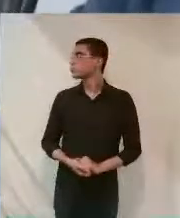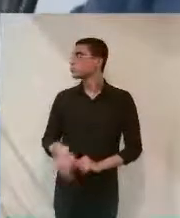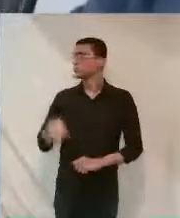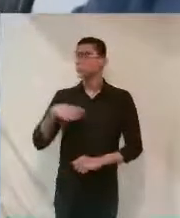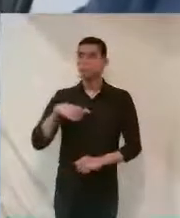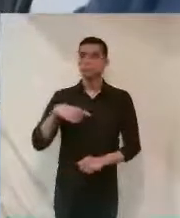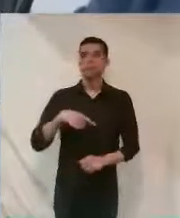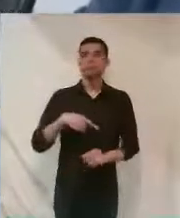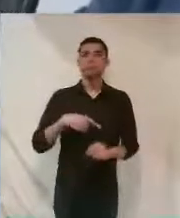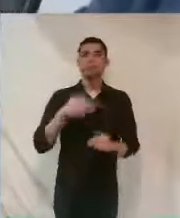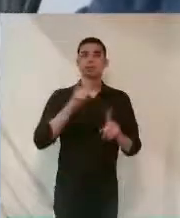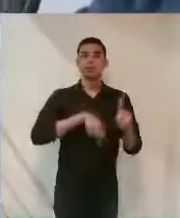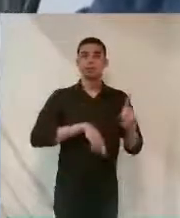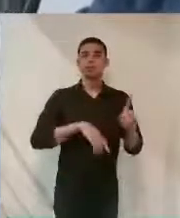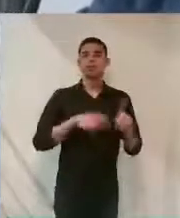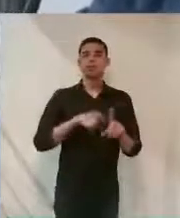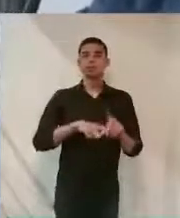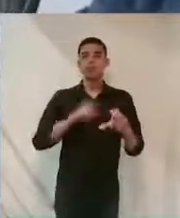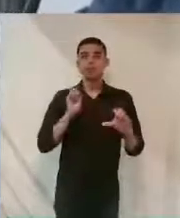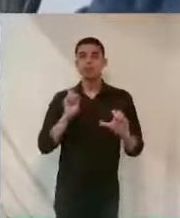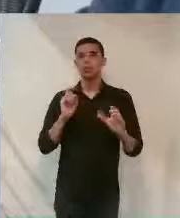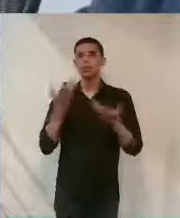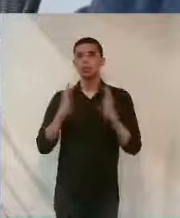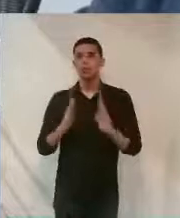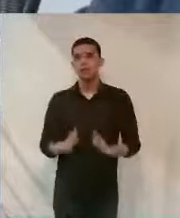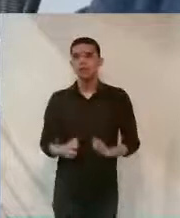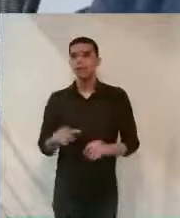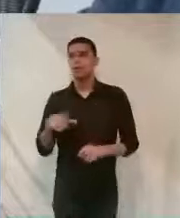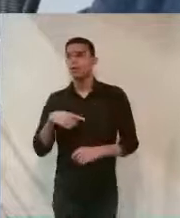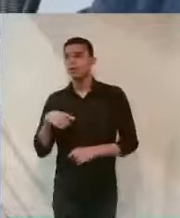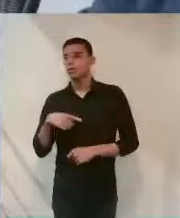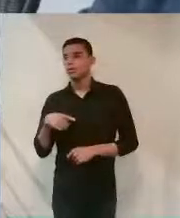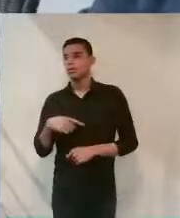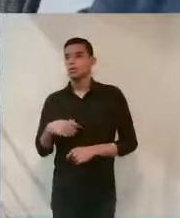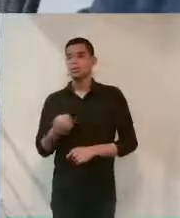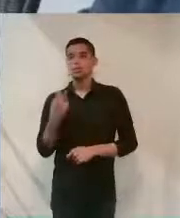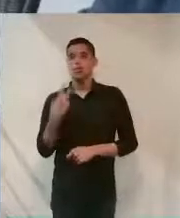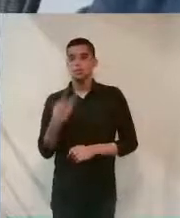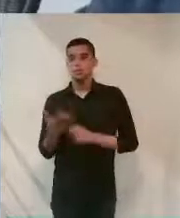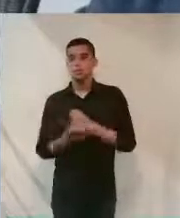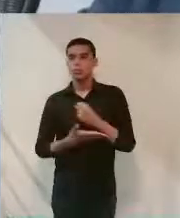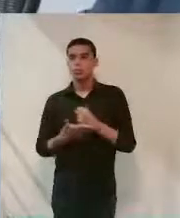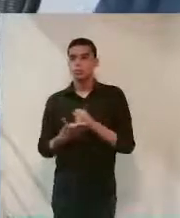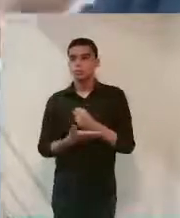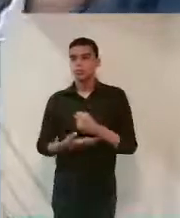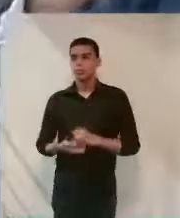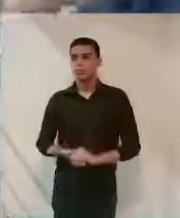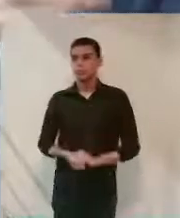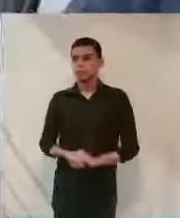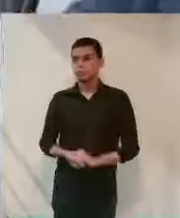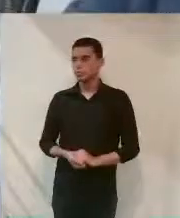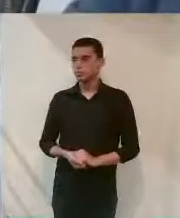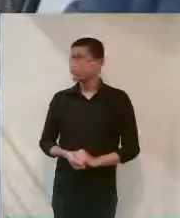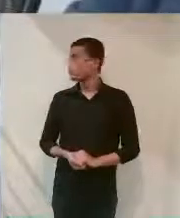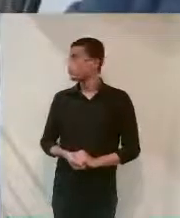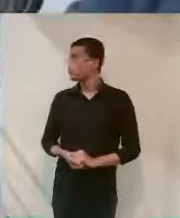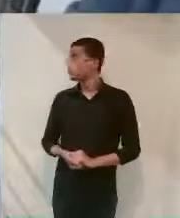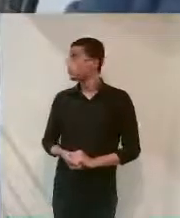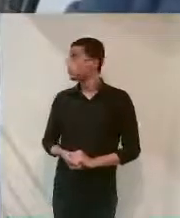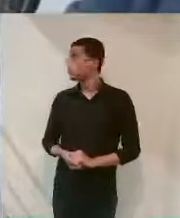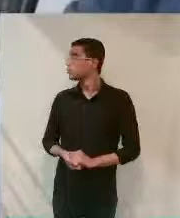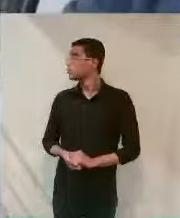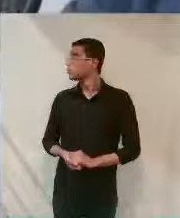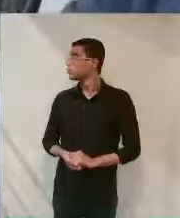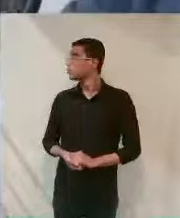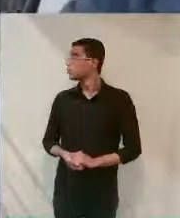tem auditoria independente, tem duas bases, né? Que é a nota fiscal. As notas fiscais,